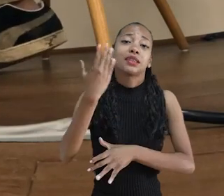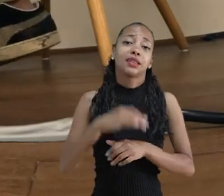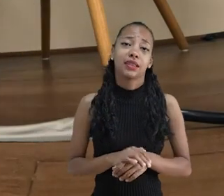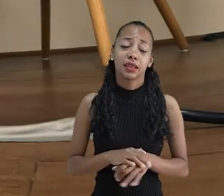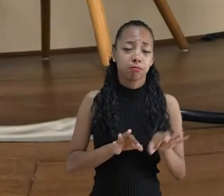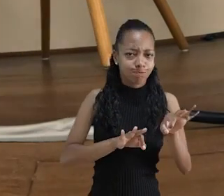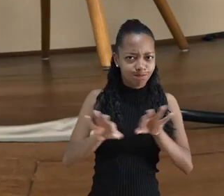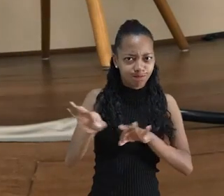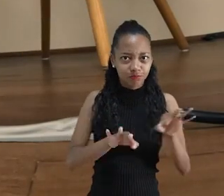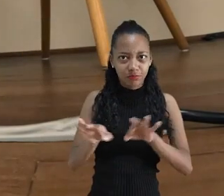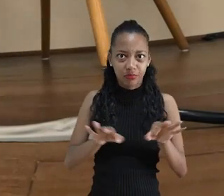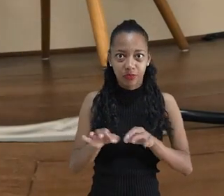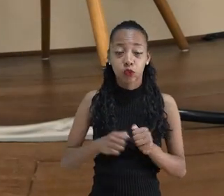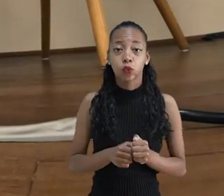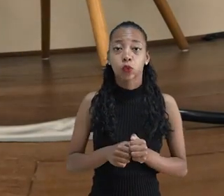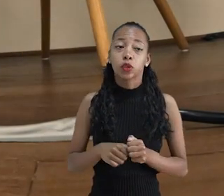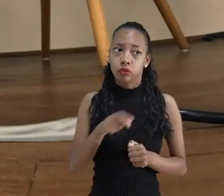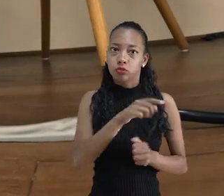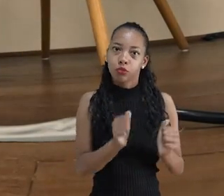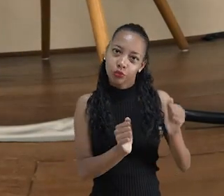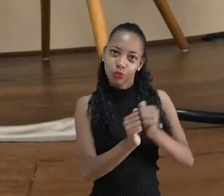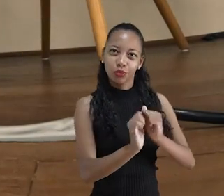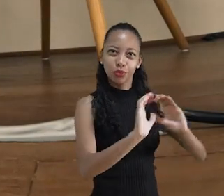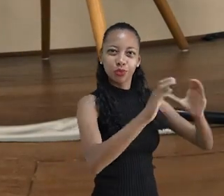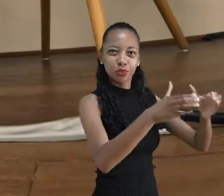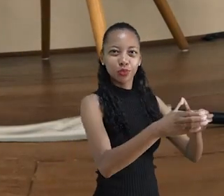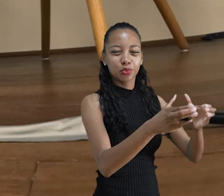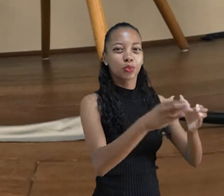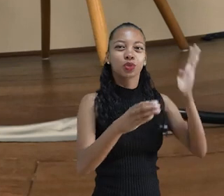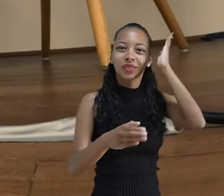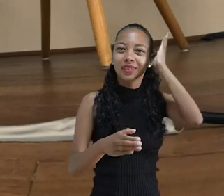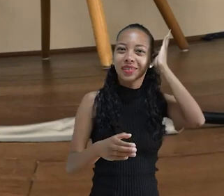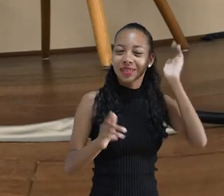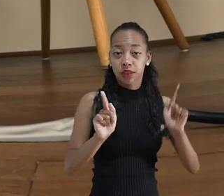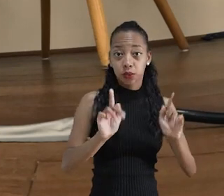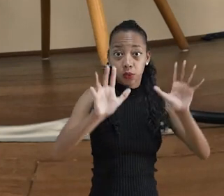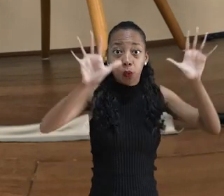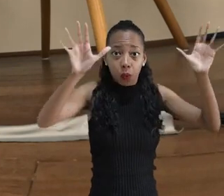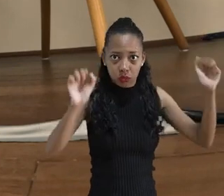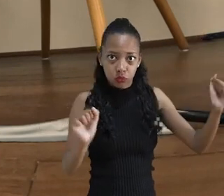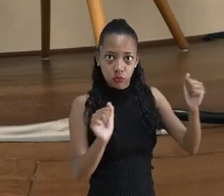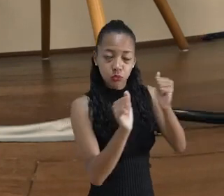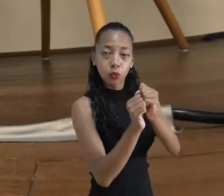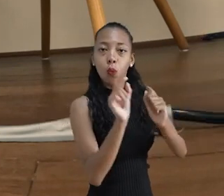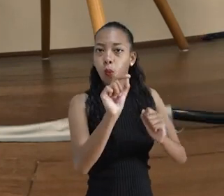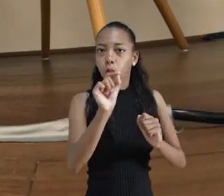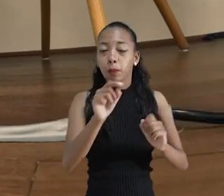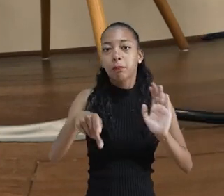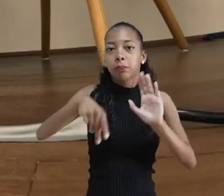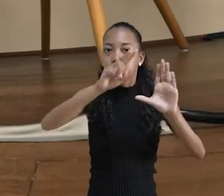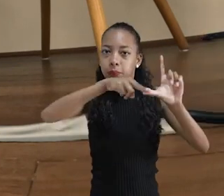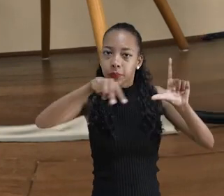projeto que nós fizemos eh em parceria né com realização do SESC Guarulhos que foi a Lab mais imagens